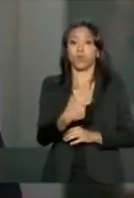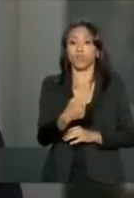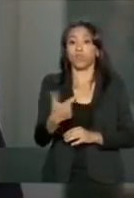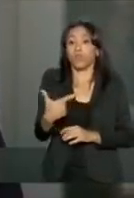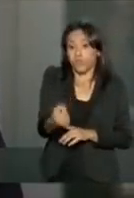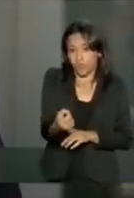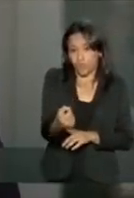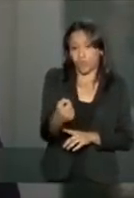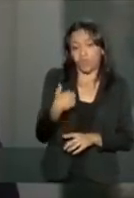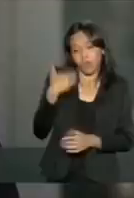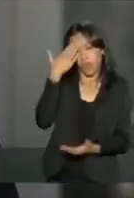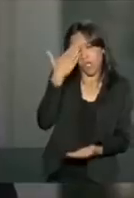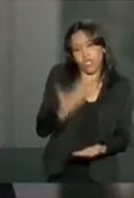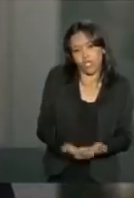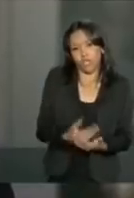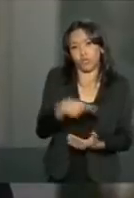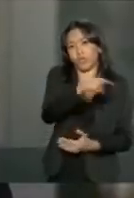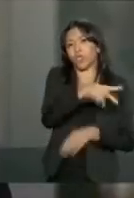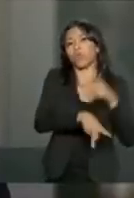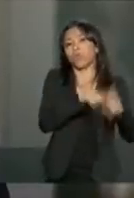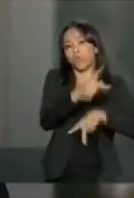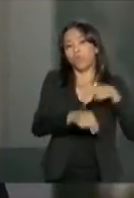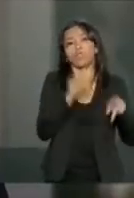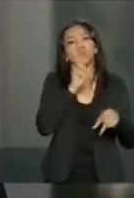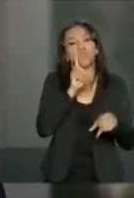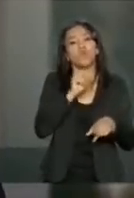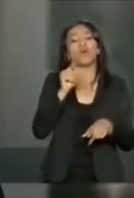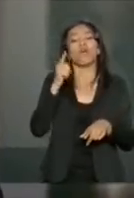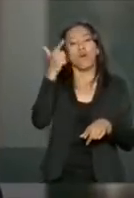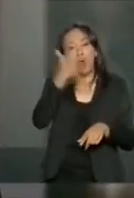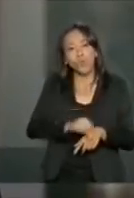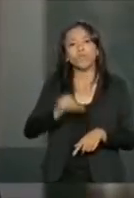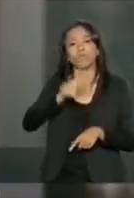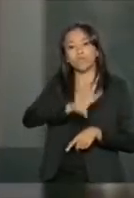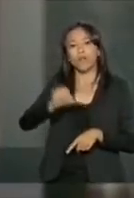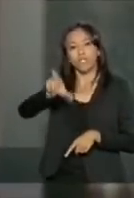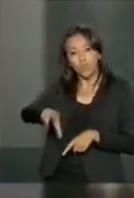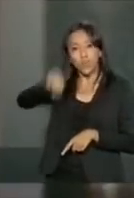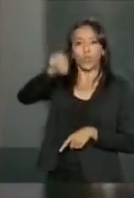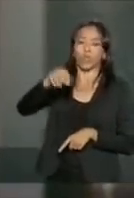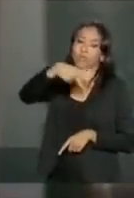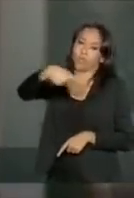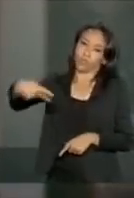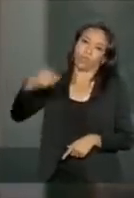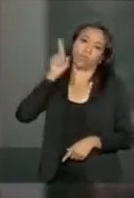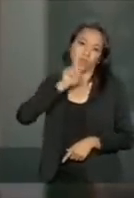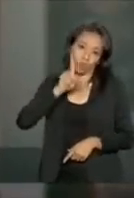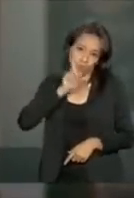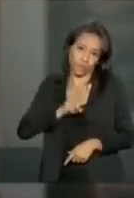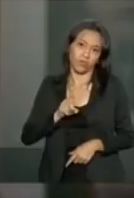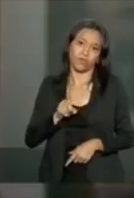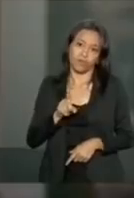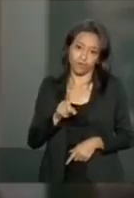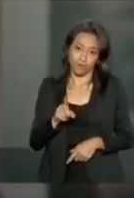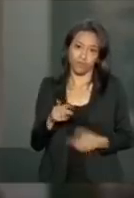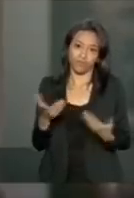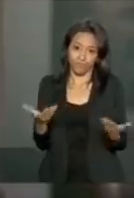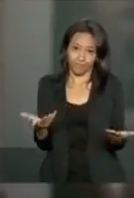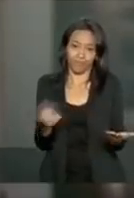Trump. O povo que o apoiou no passado, assim como foi feito comigo no Brasil.